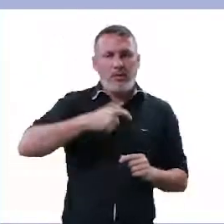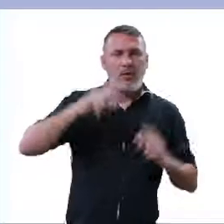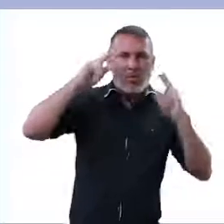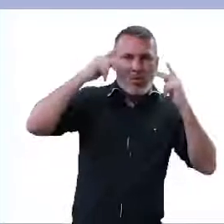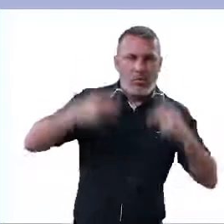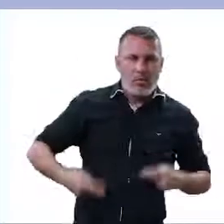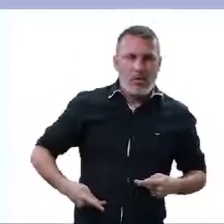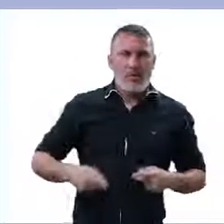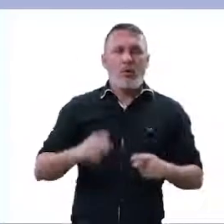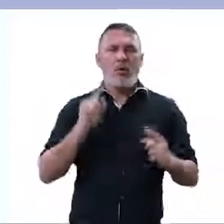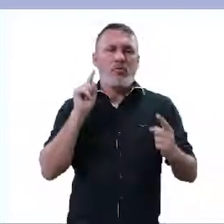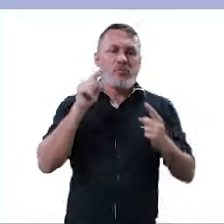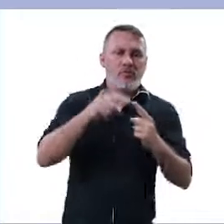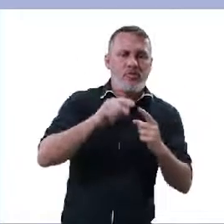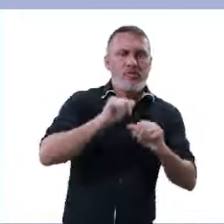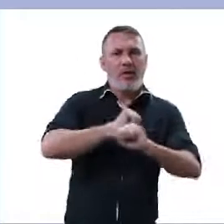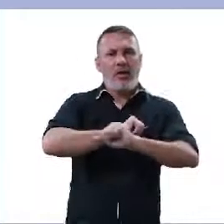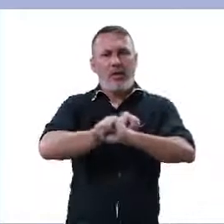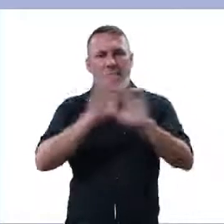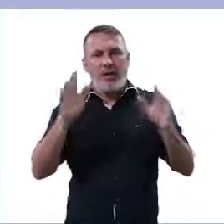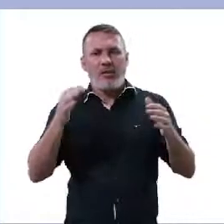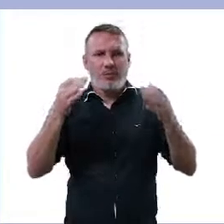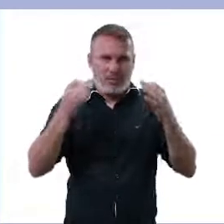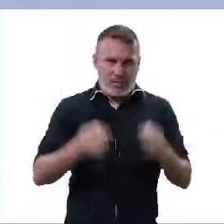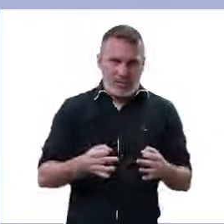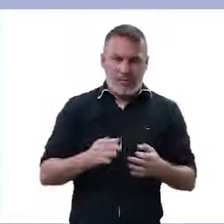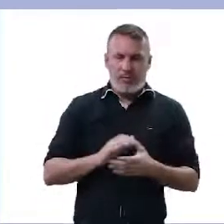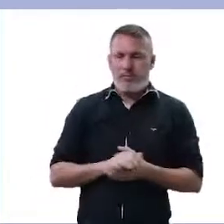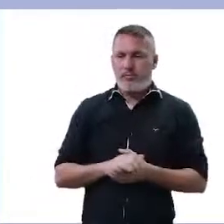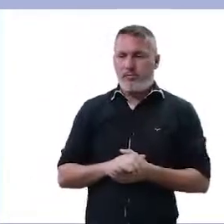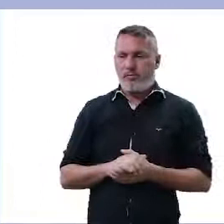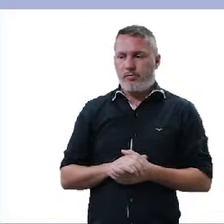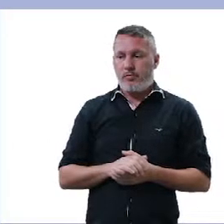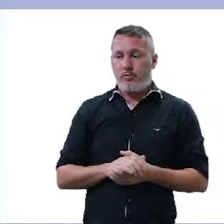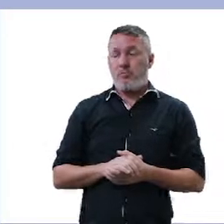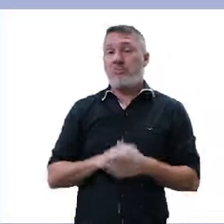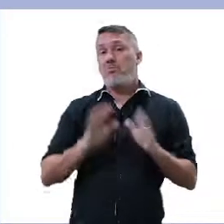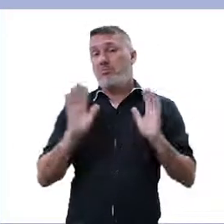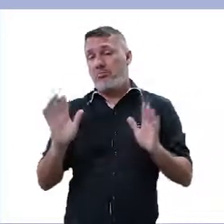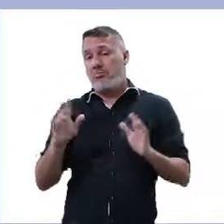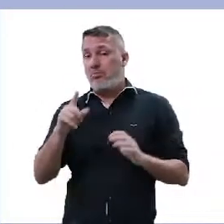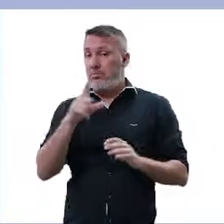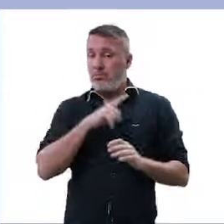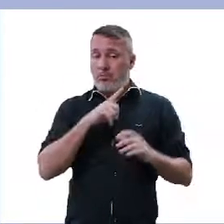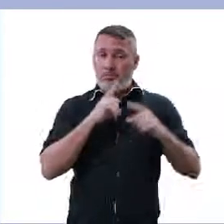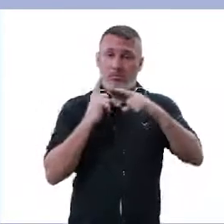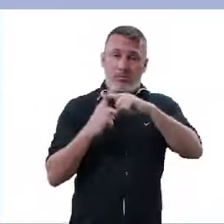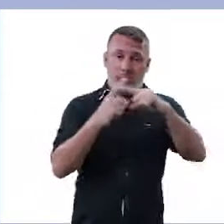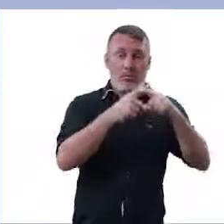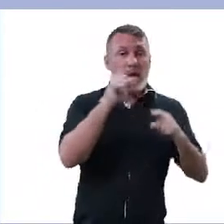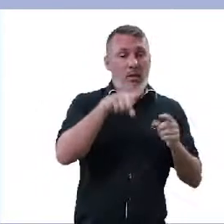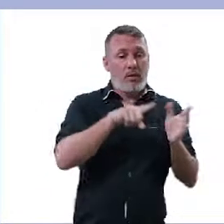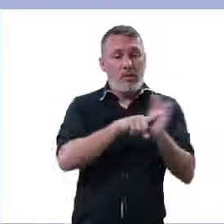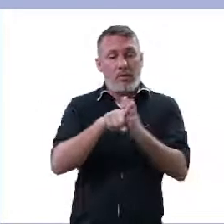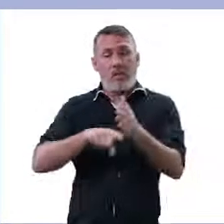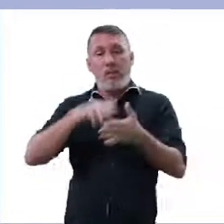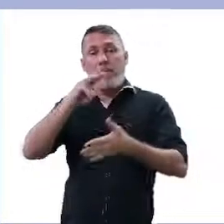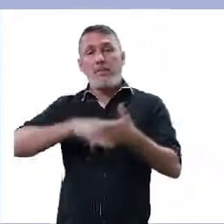completamente corretos. Aí temos, o positivismo não derivou de nenhum método de investigação das ciências da natureza, e